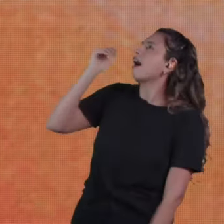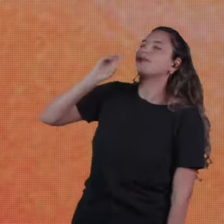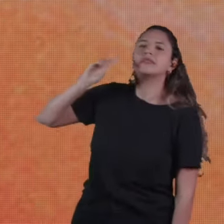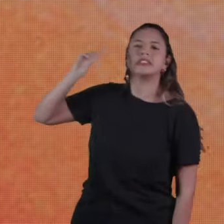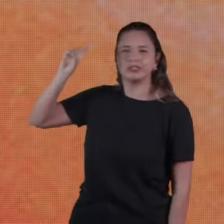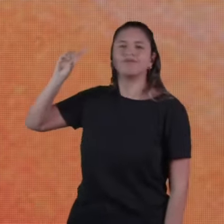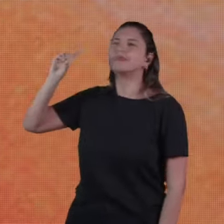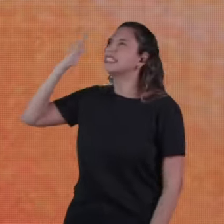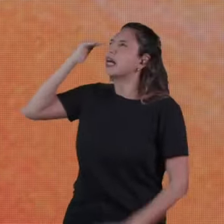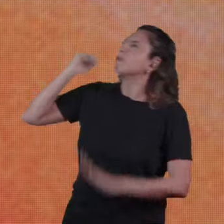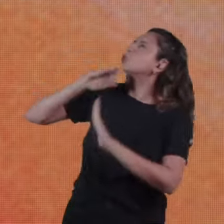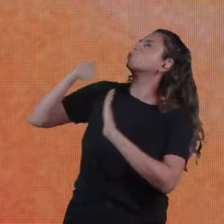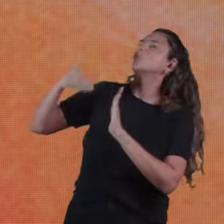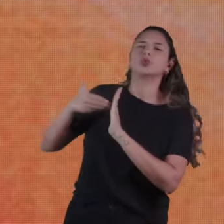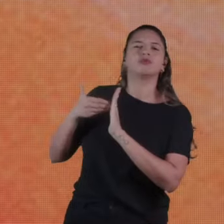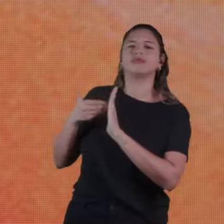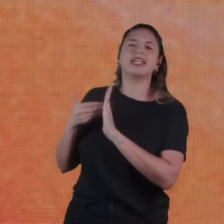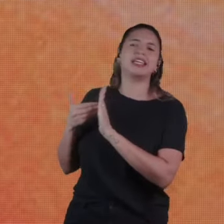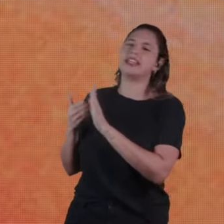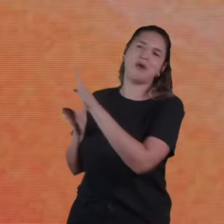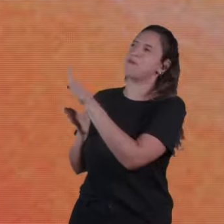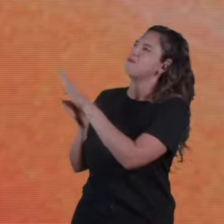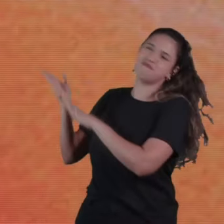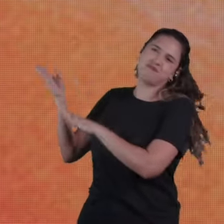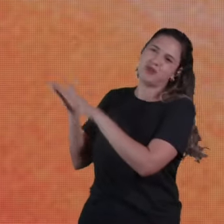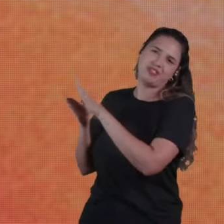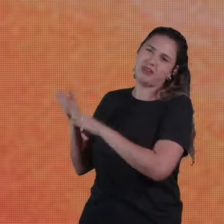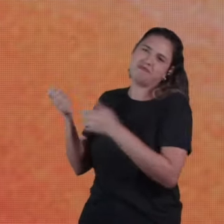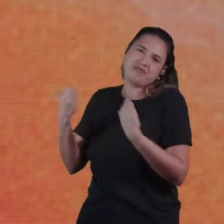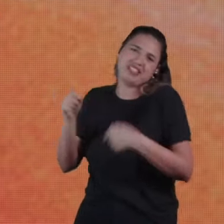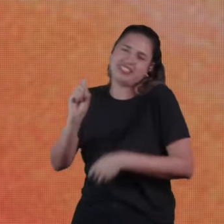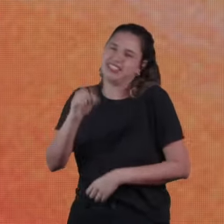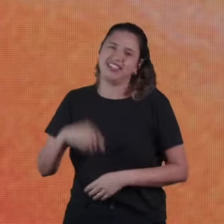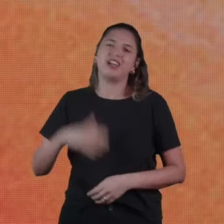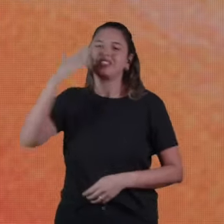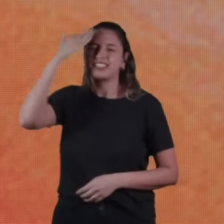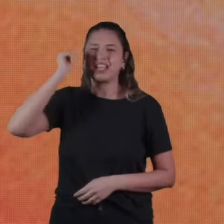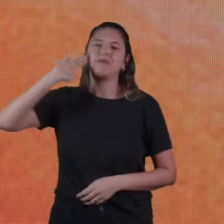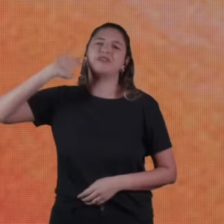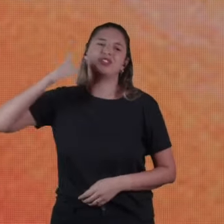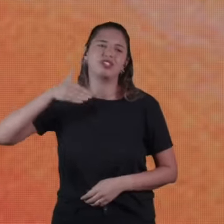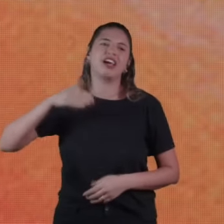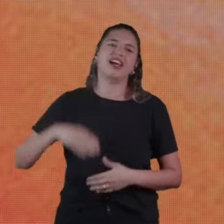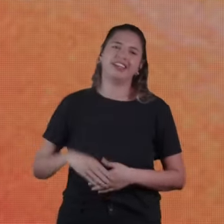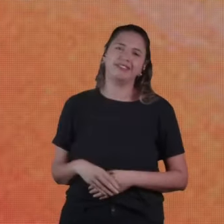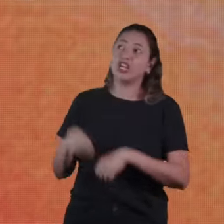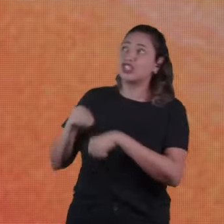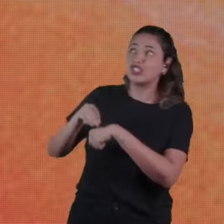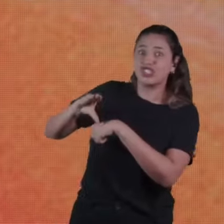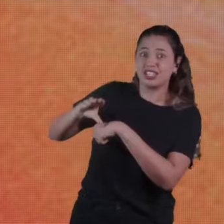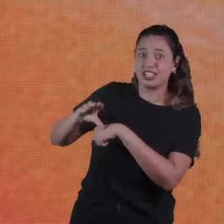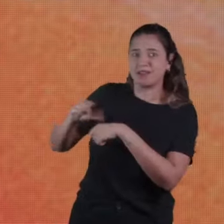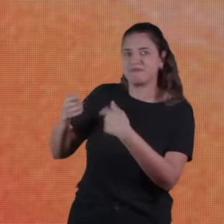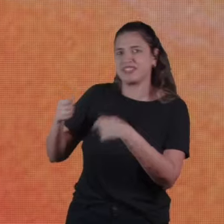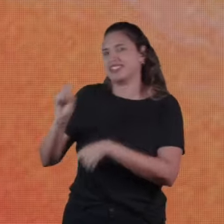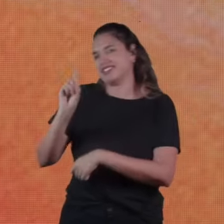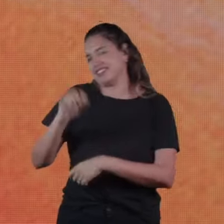e como ele não precisa de conselhos para saber exatamente o que tem que fazer.